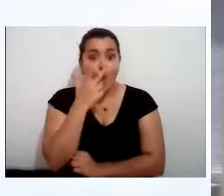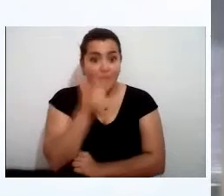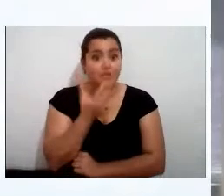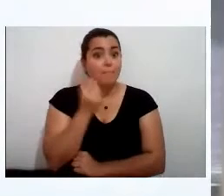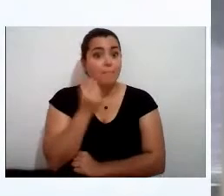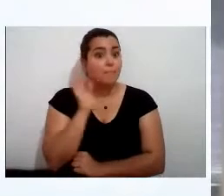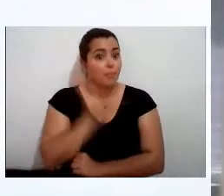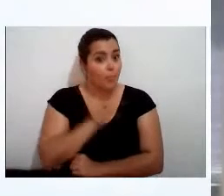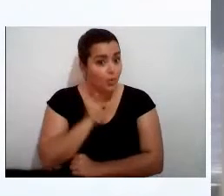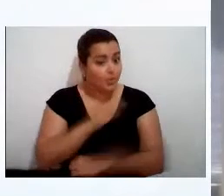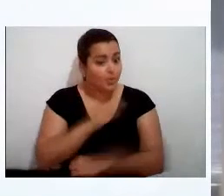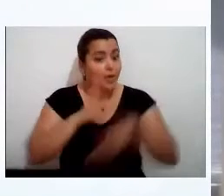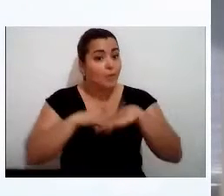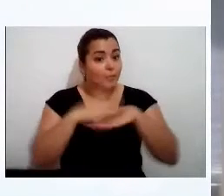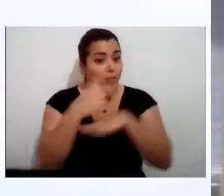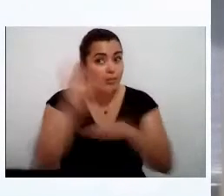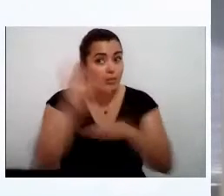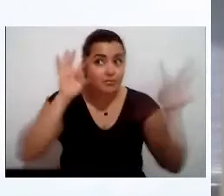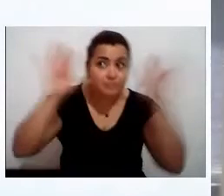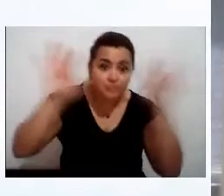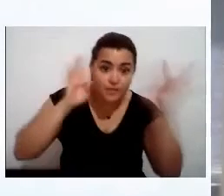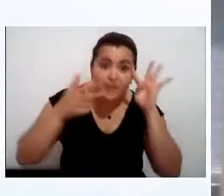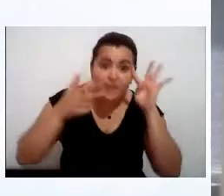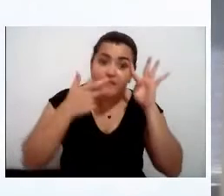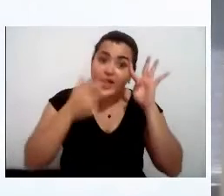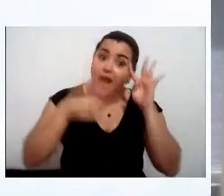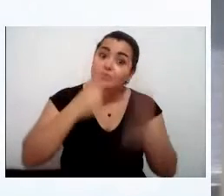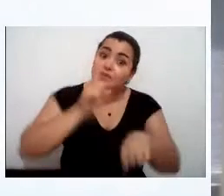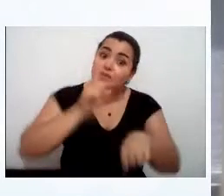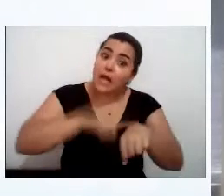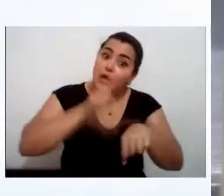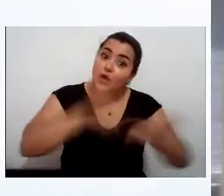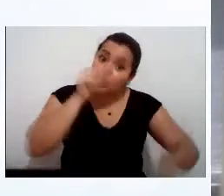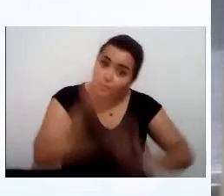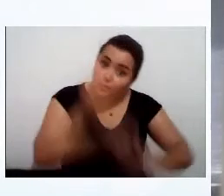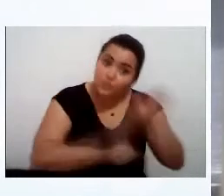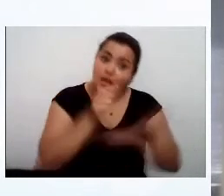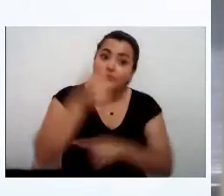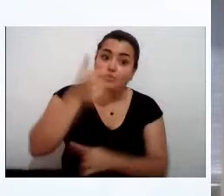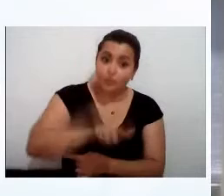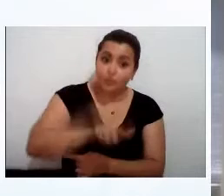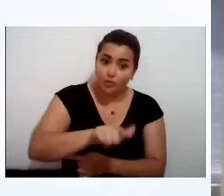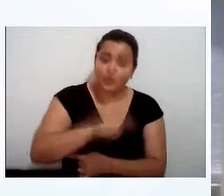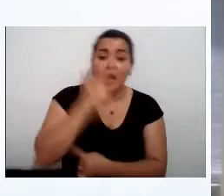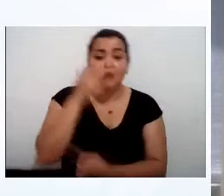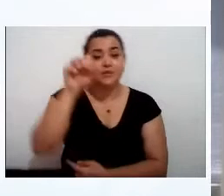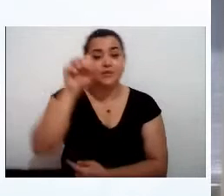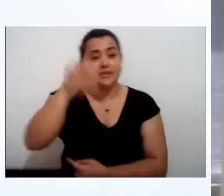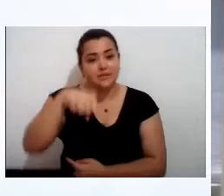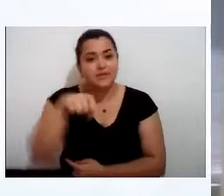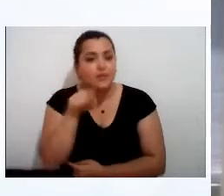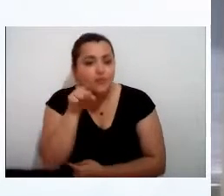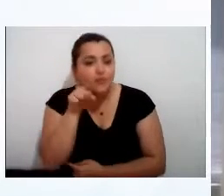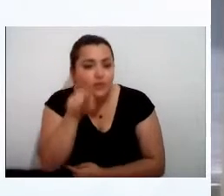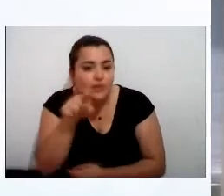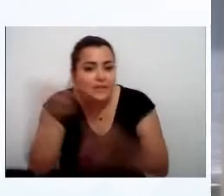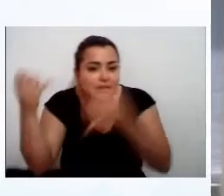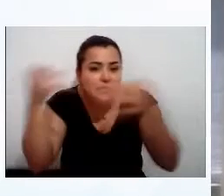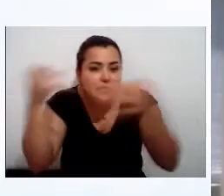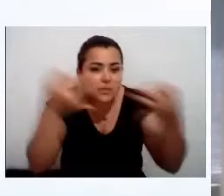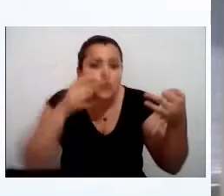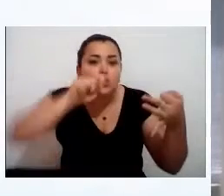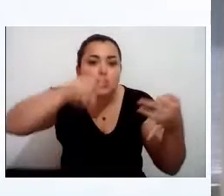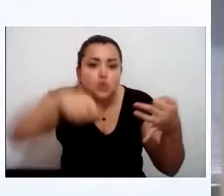fazer essa reflexão, porque está na hora. E você fala muito lá sobre o trabalho